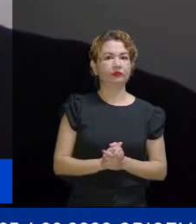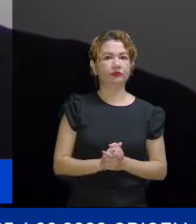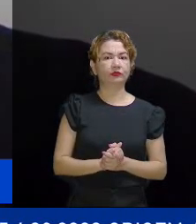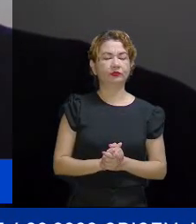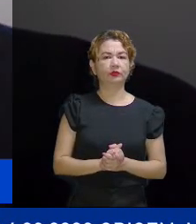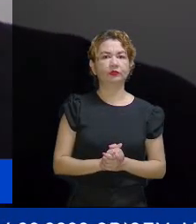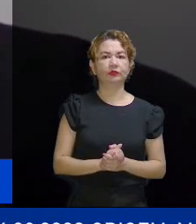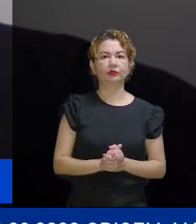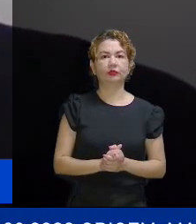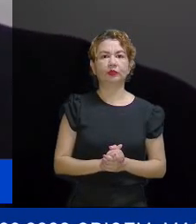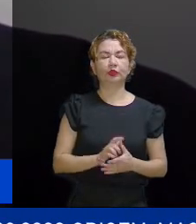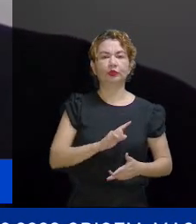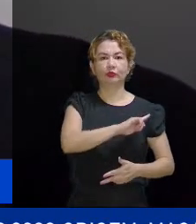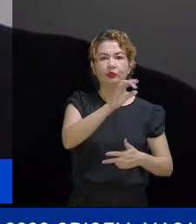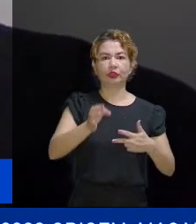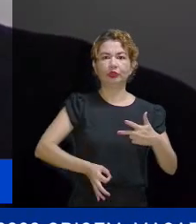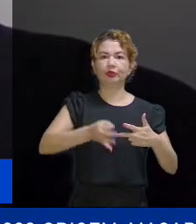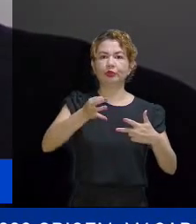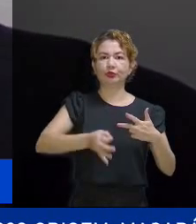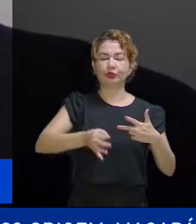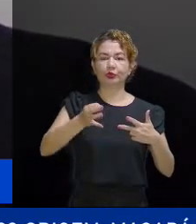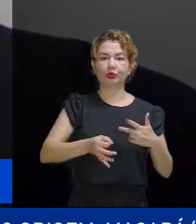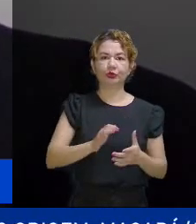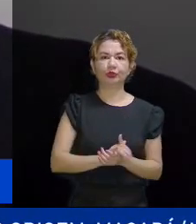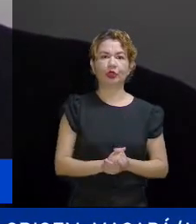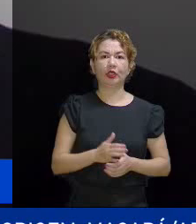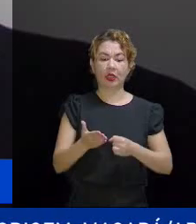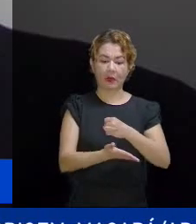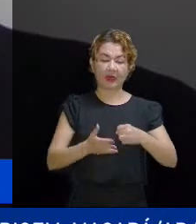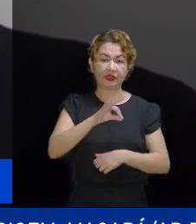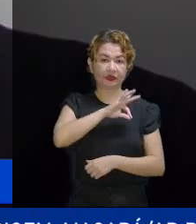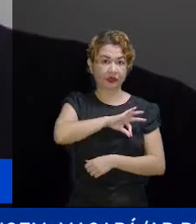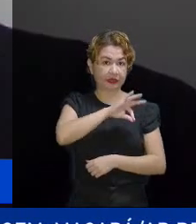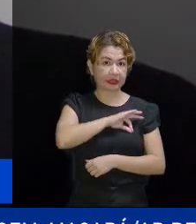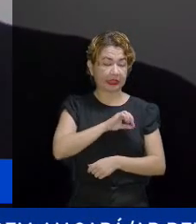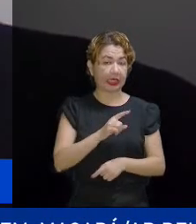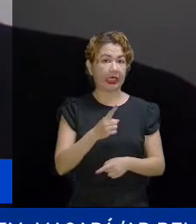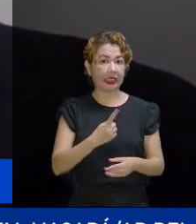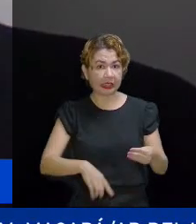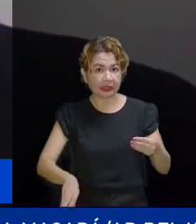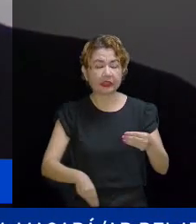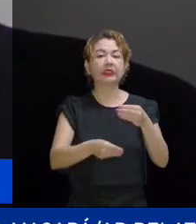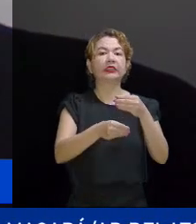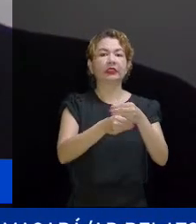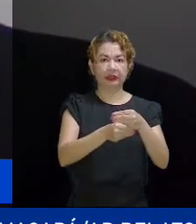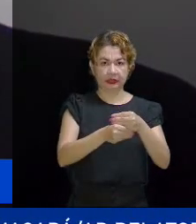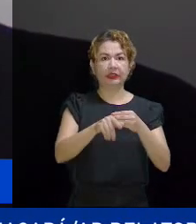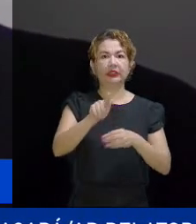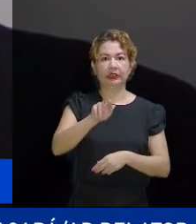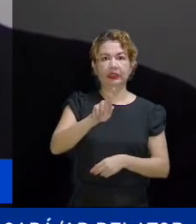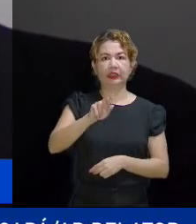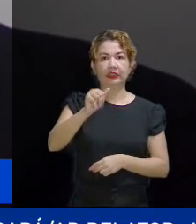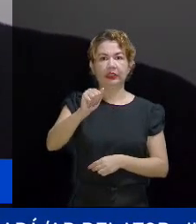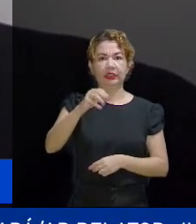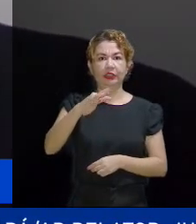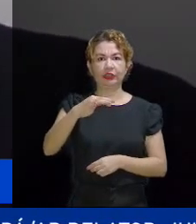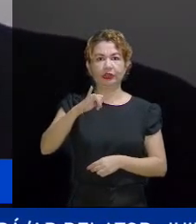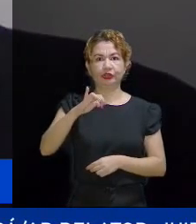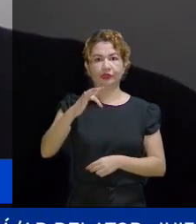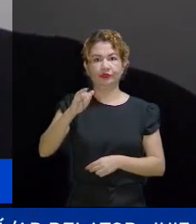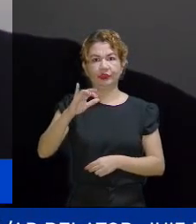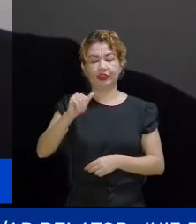Poder Judiciário é composta pelo vencimento básico do cargo e pela gratificação